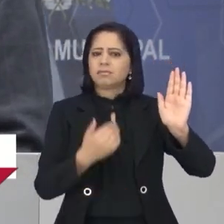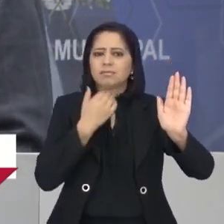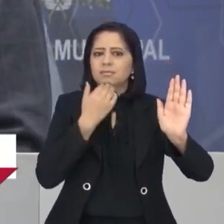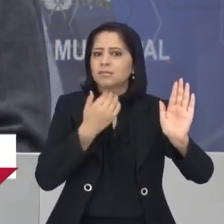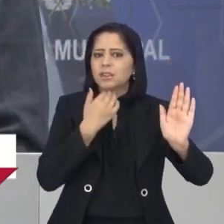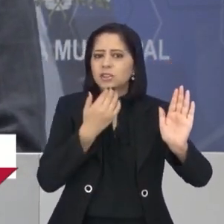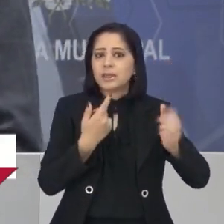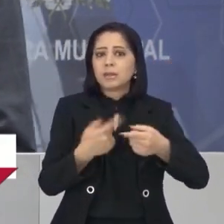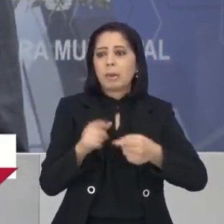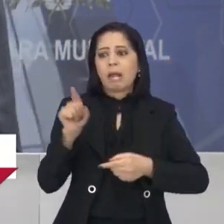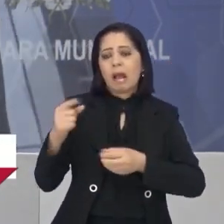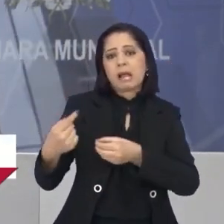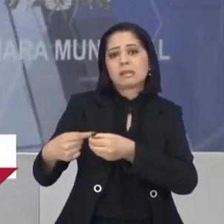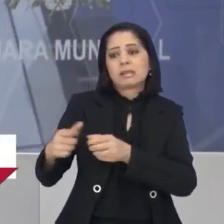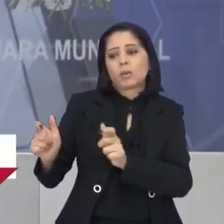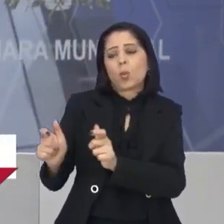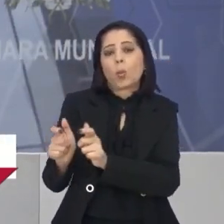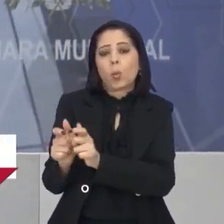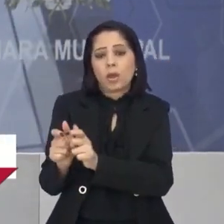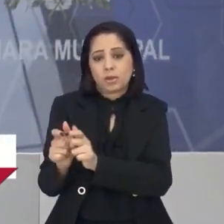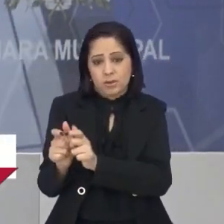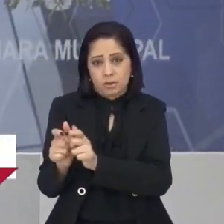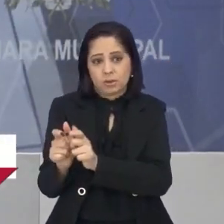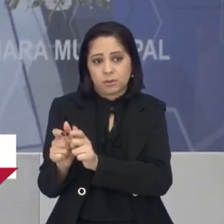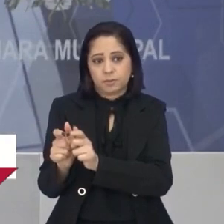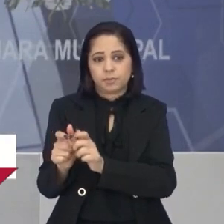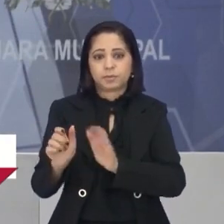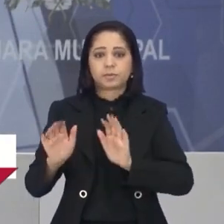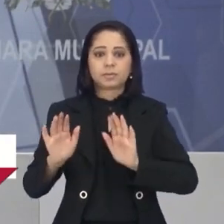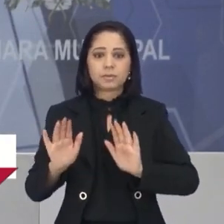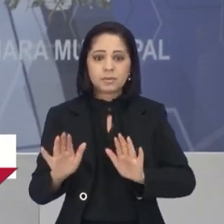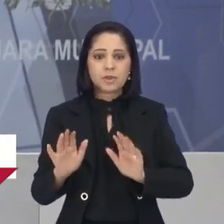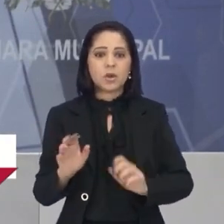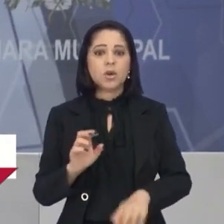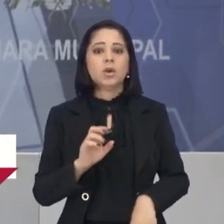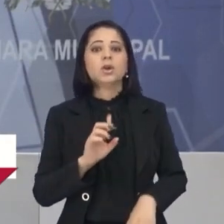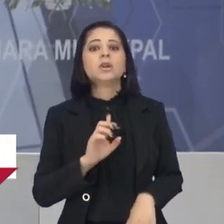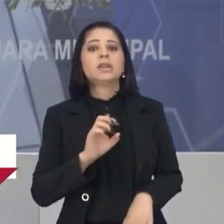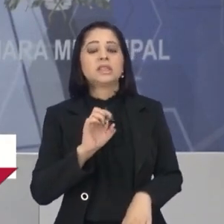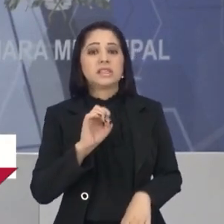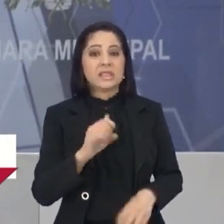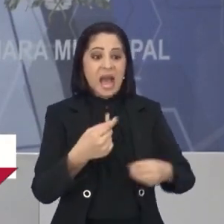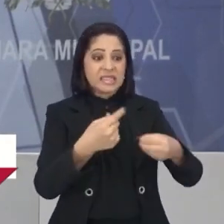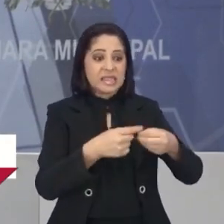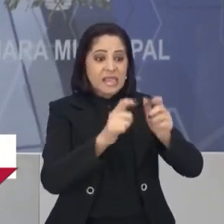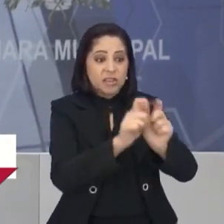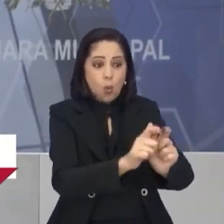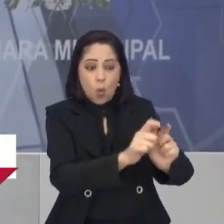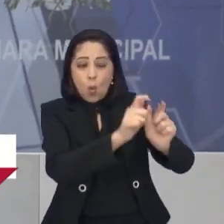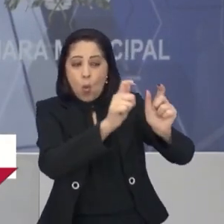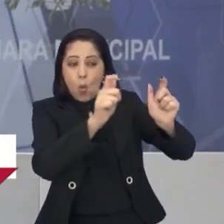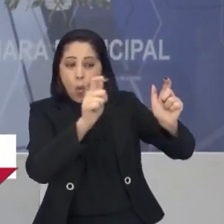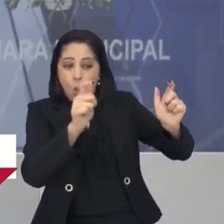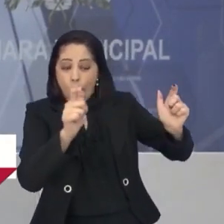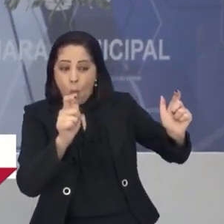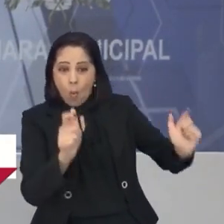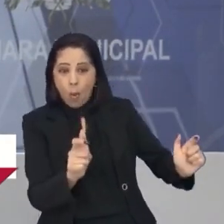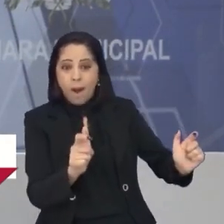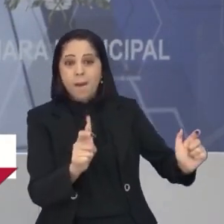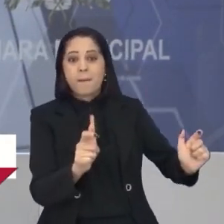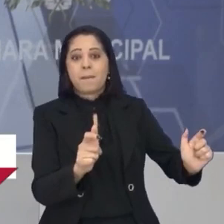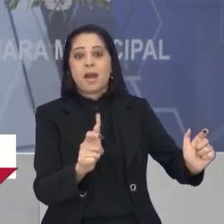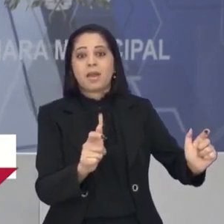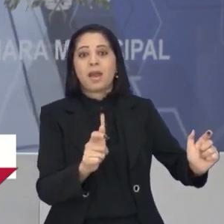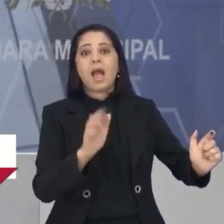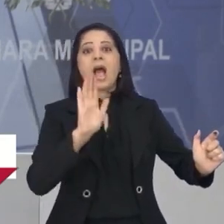regulamentar só que órgãos de expressão administrativa muito maior muito mais densa já